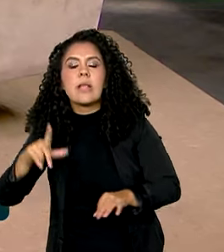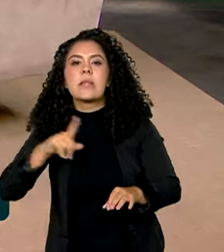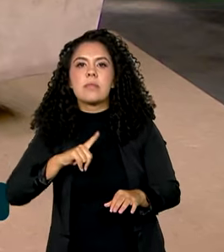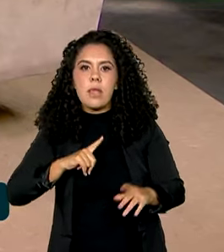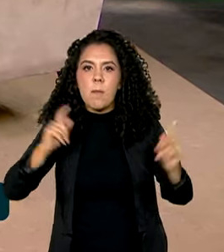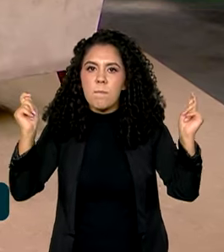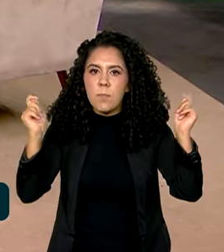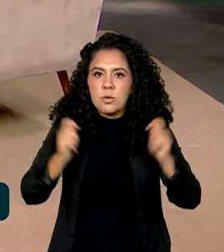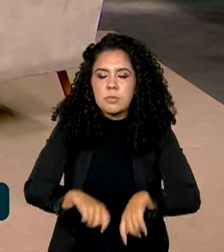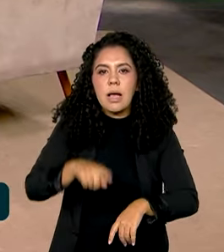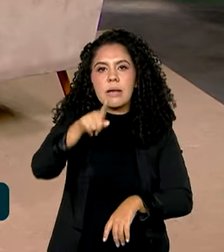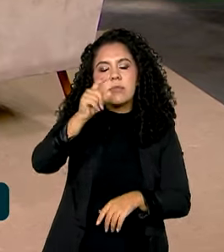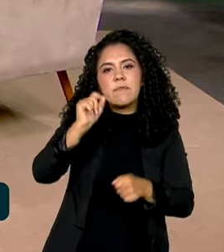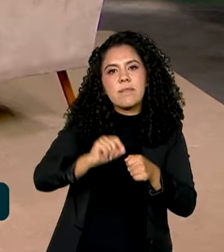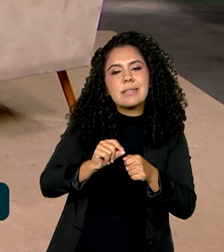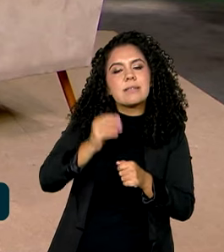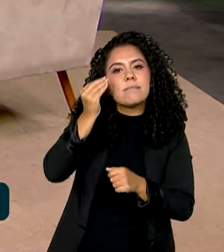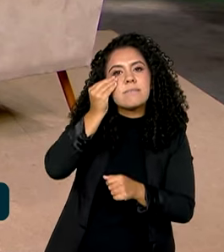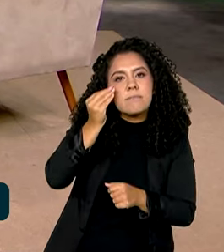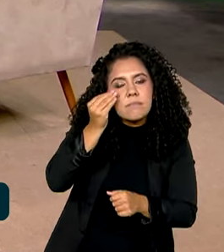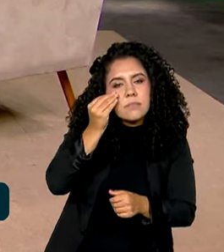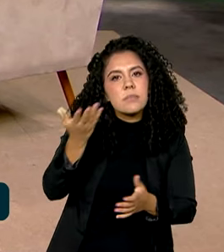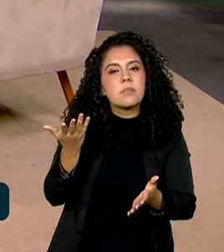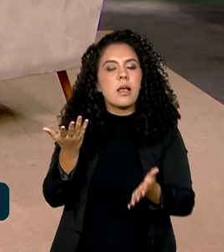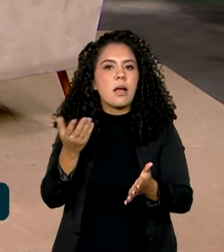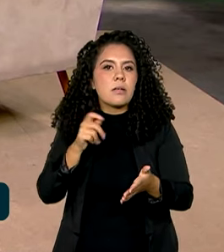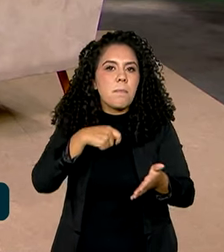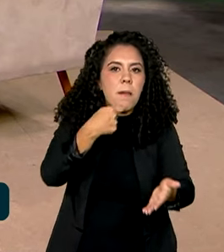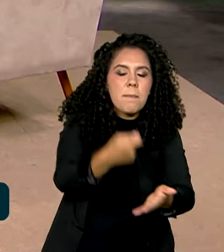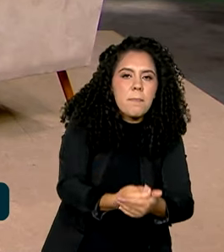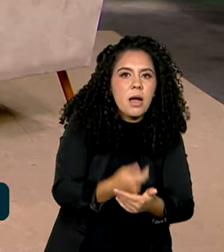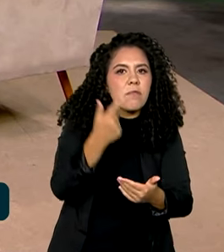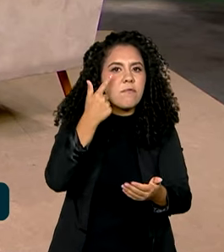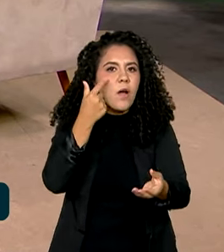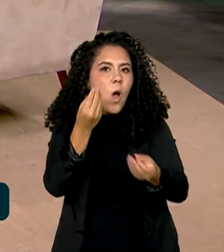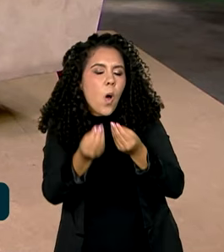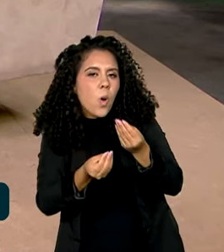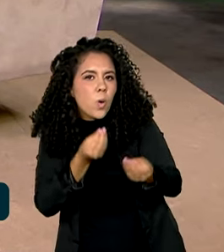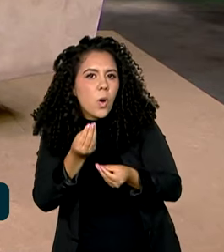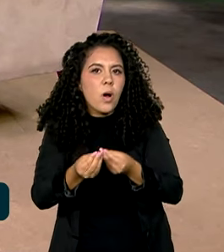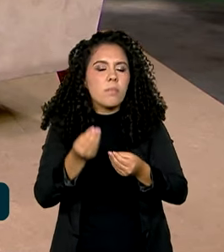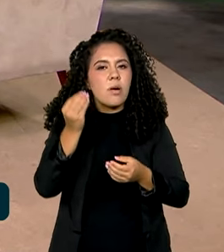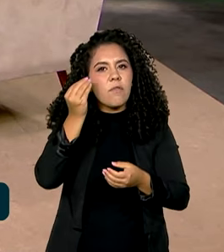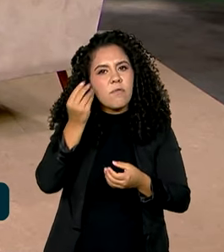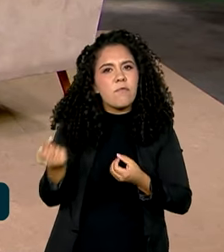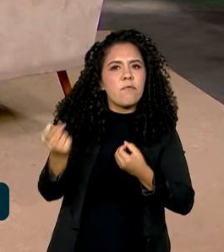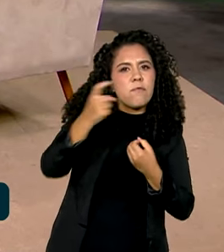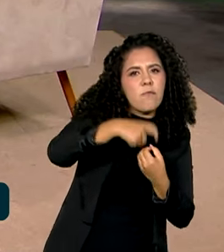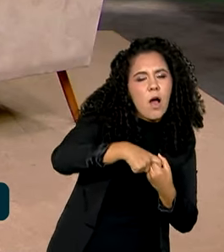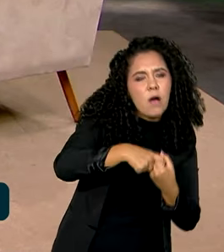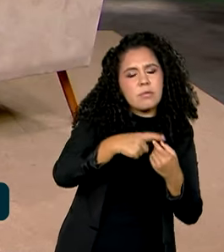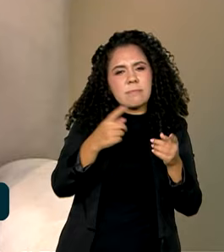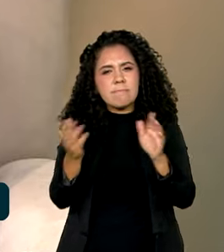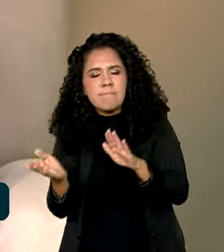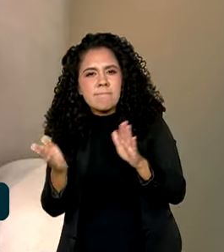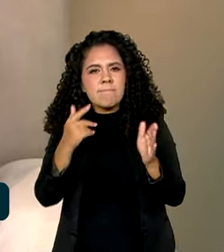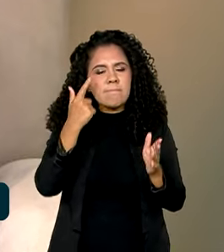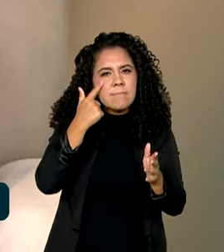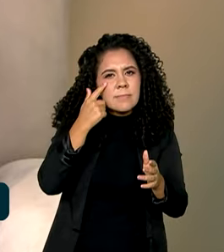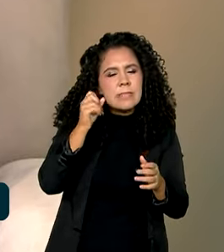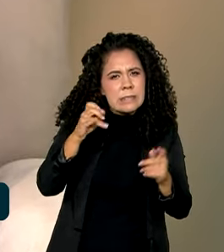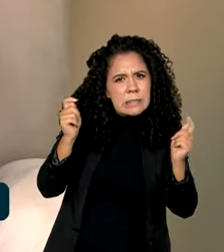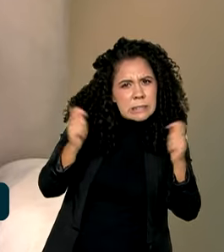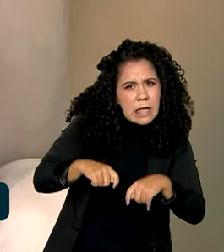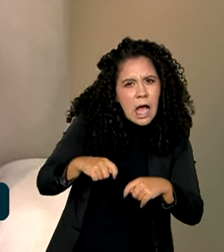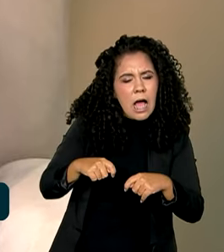fazer a simulação de pagamento. Então, faz a simulação, vê como é que fica, volta, reflete, vê se cabe no bolso. E